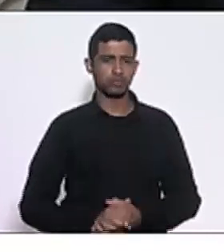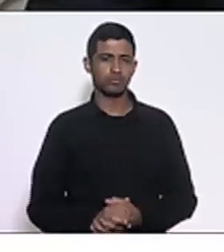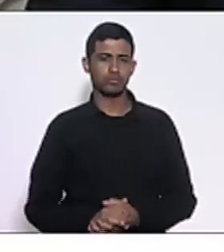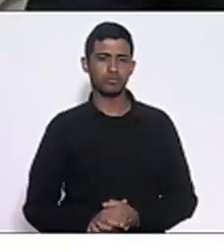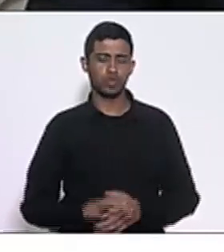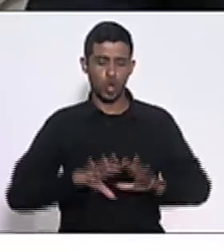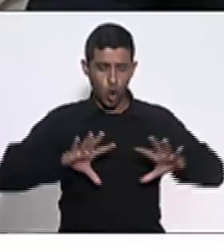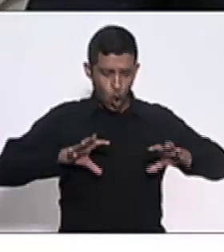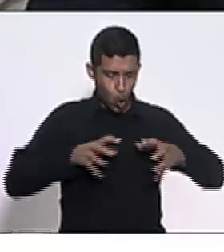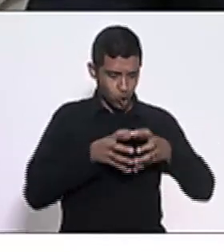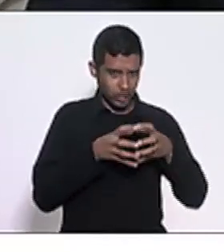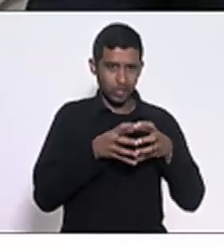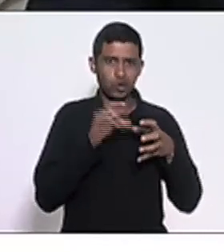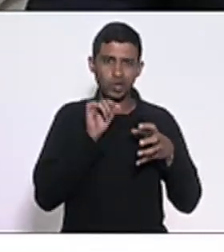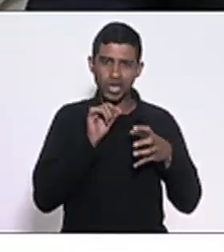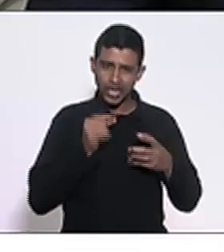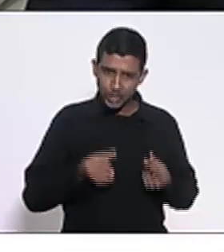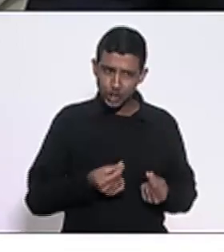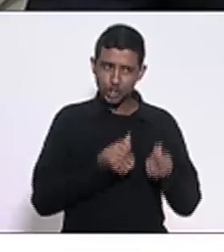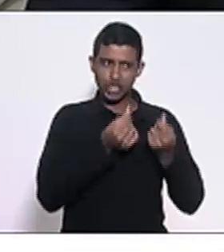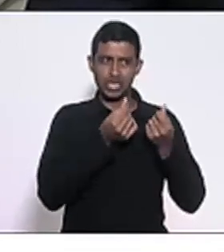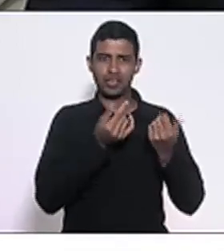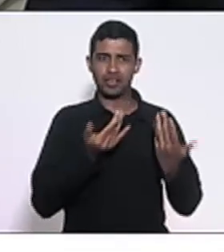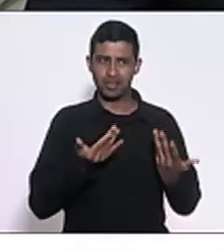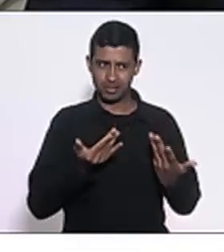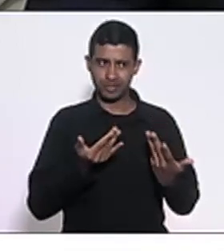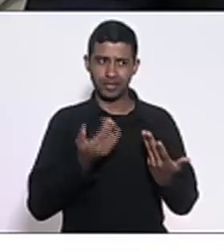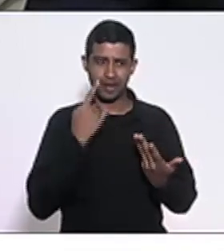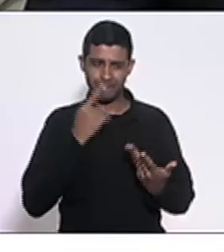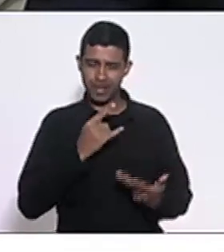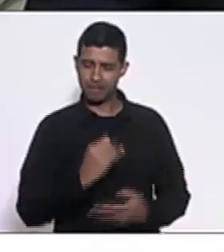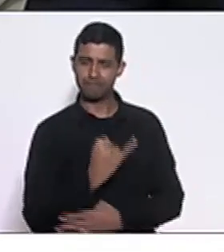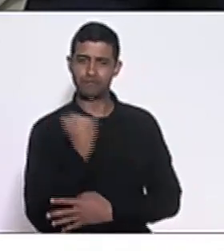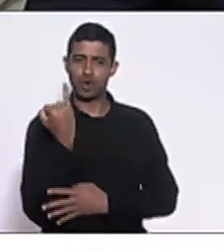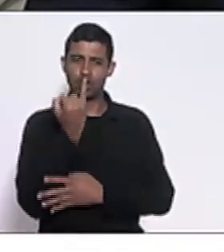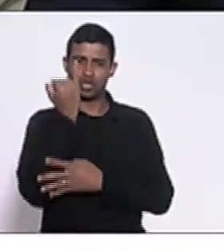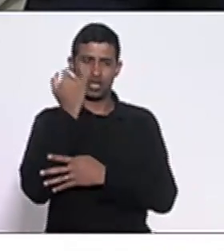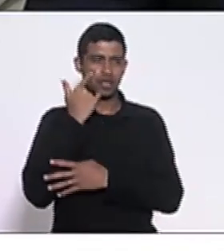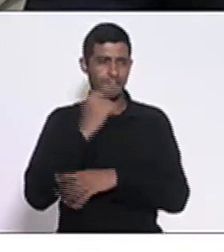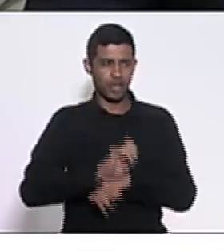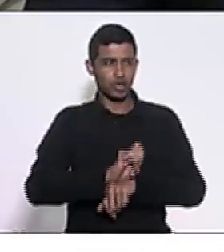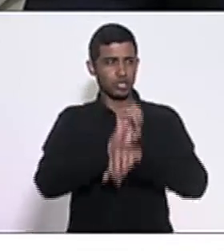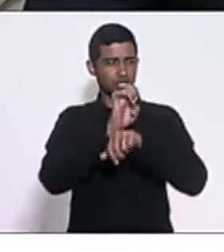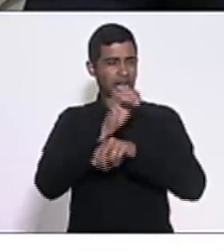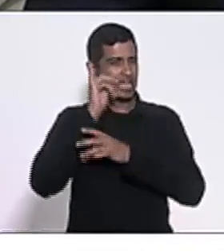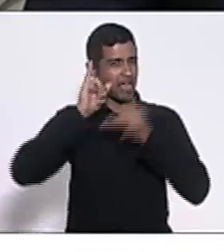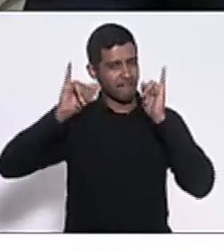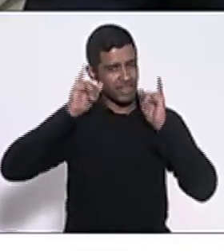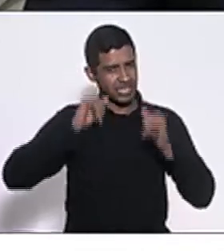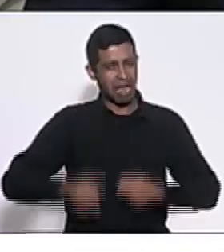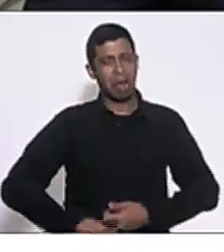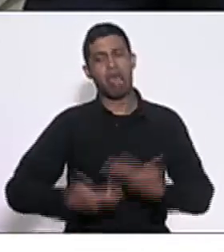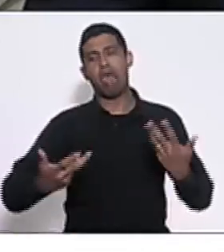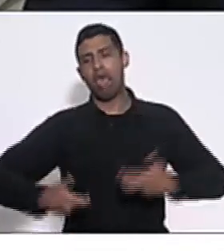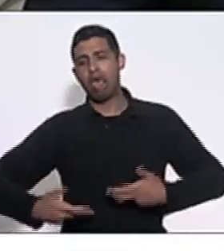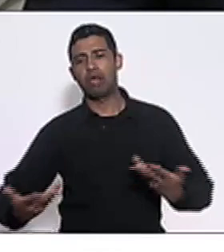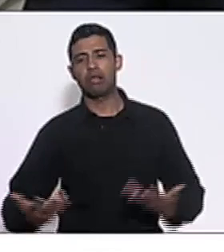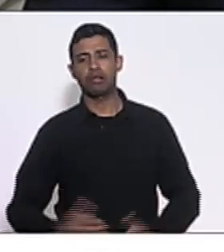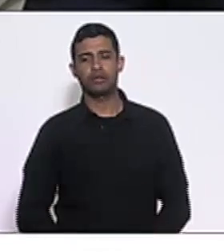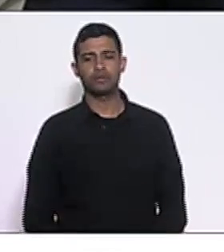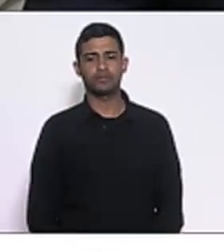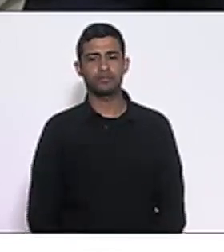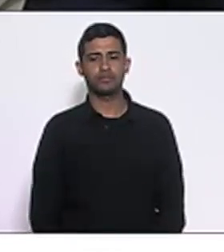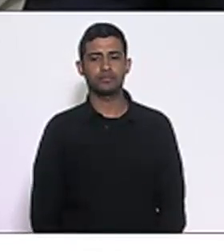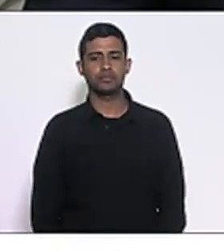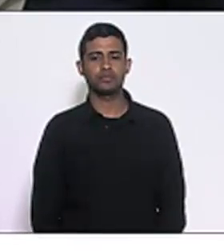concentra o dinheiro, você concentra o que é fundamental para poder o Estado não gastar além do que ele deve gastar.